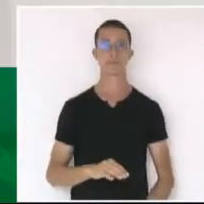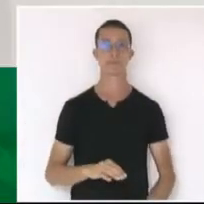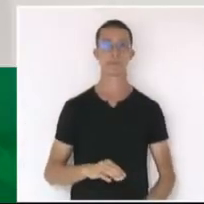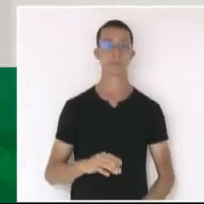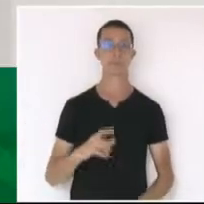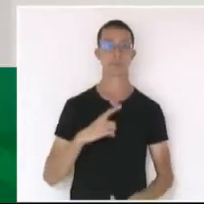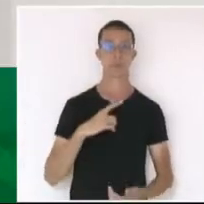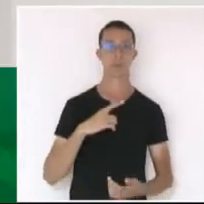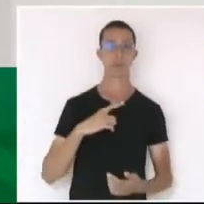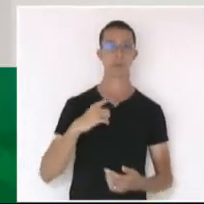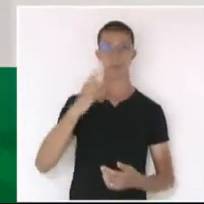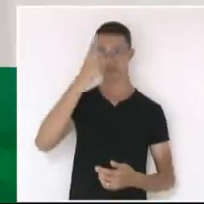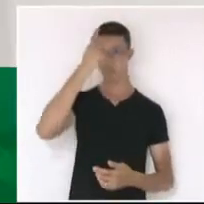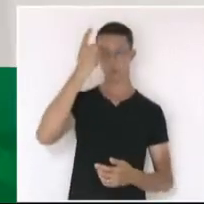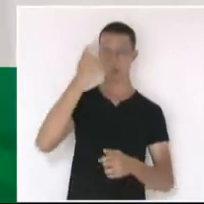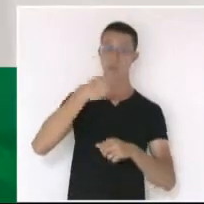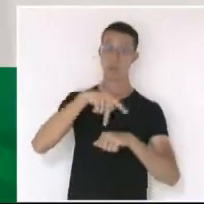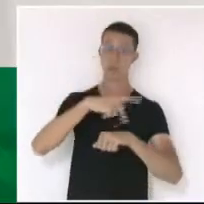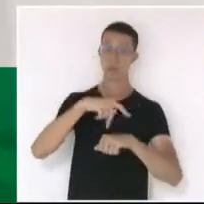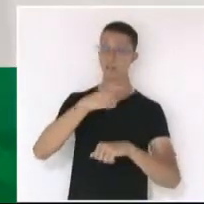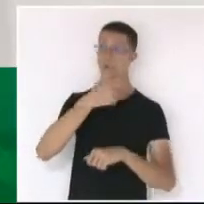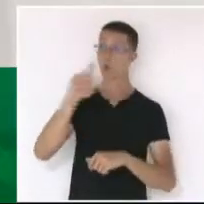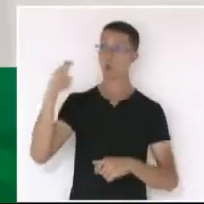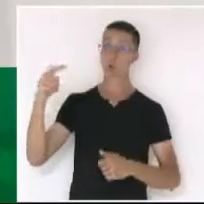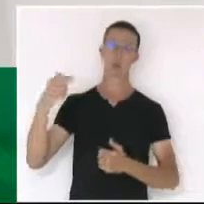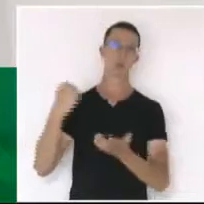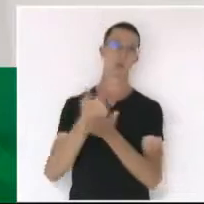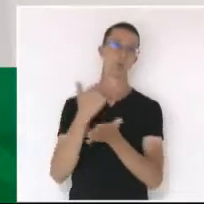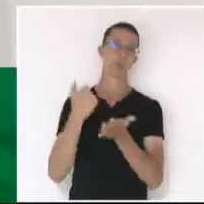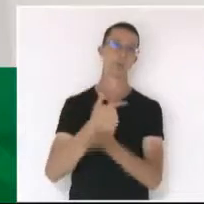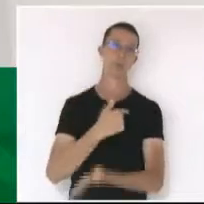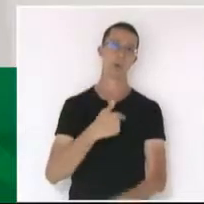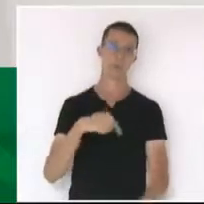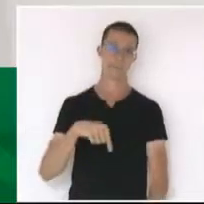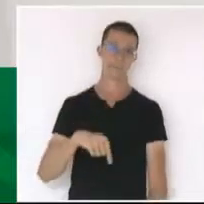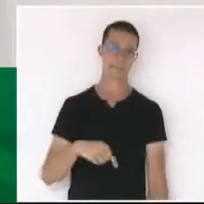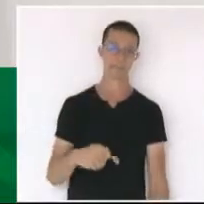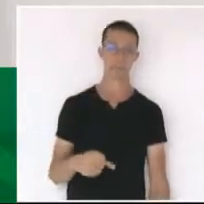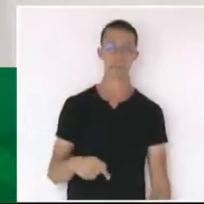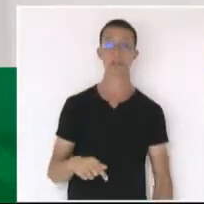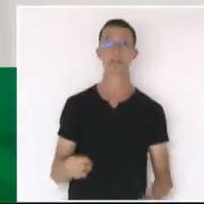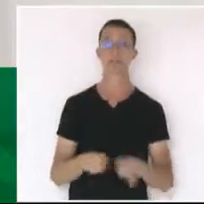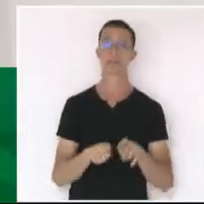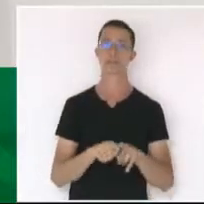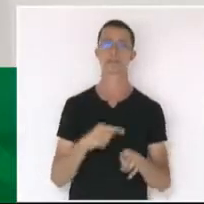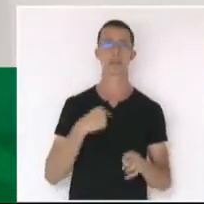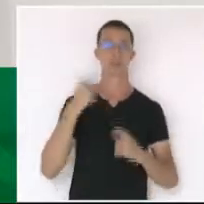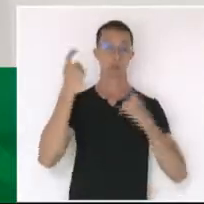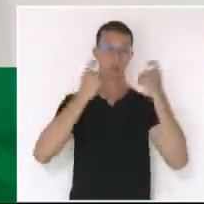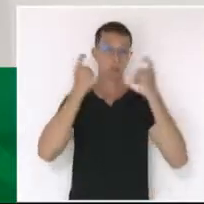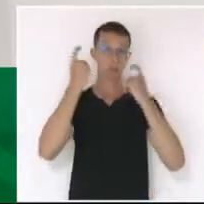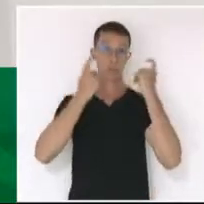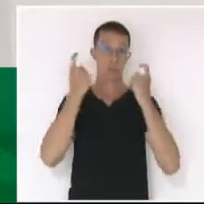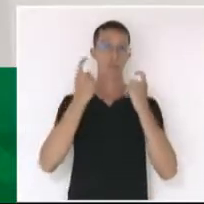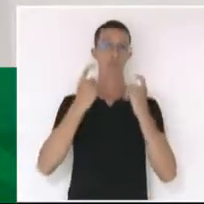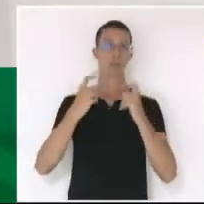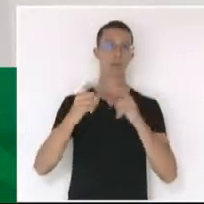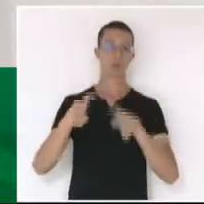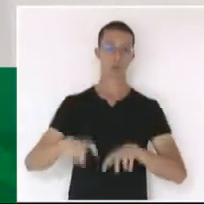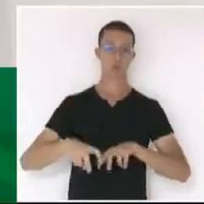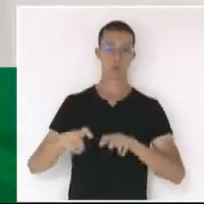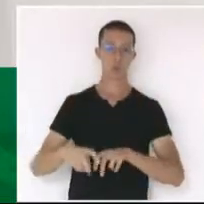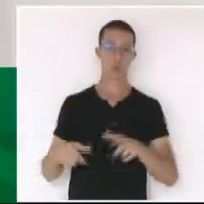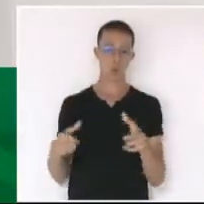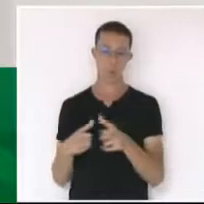repercussão internacional tô preocupado também com o produtor com o pequeno produtor aquele que produz